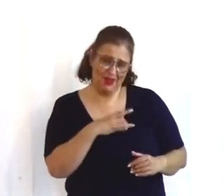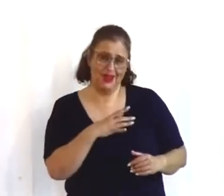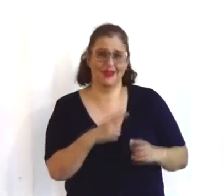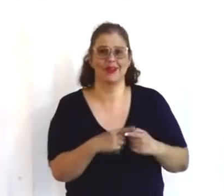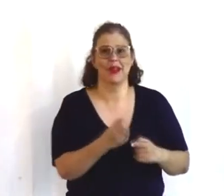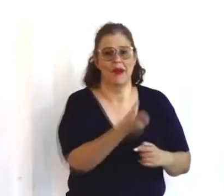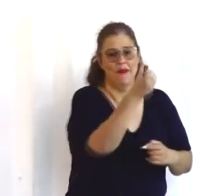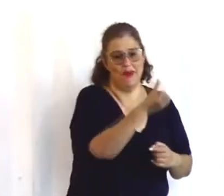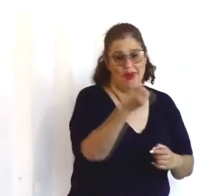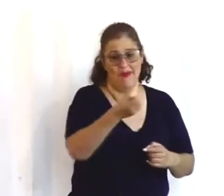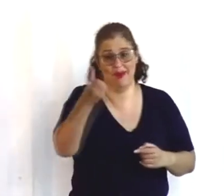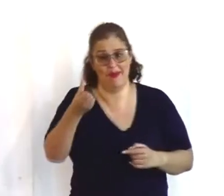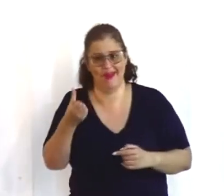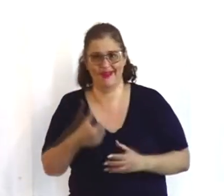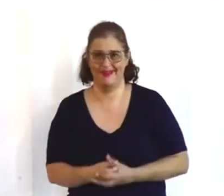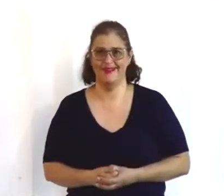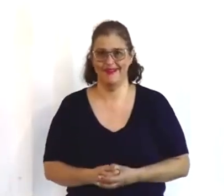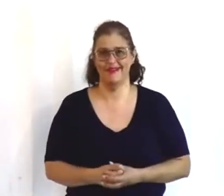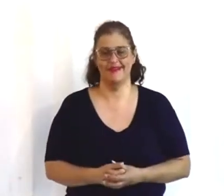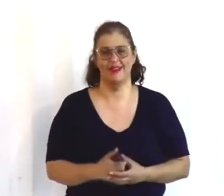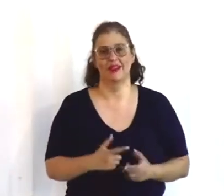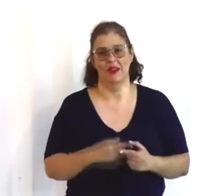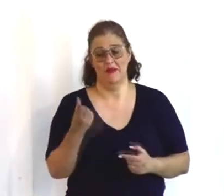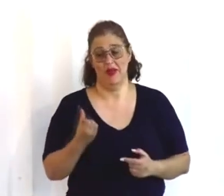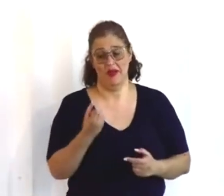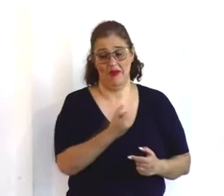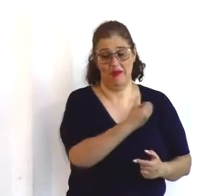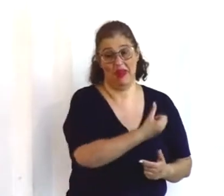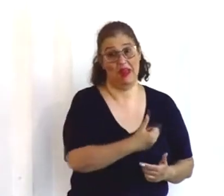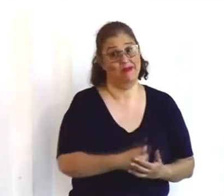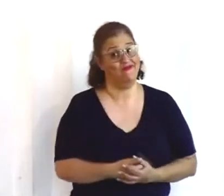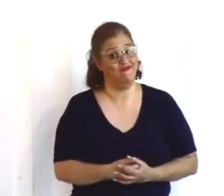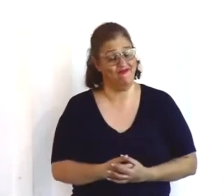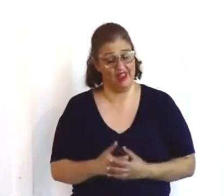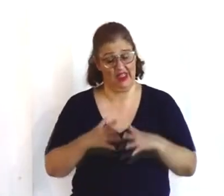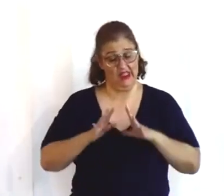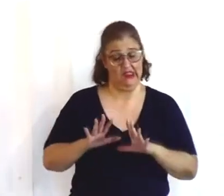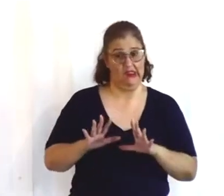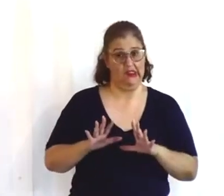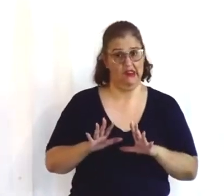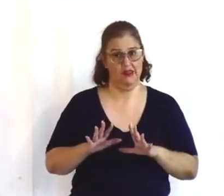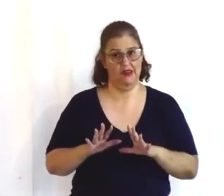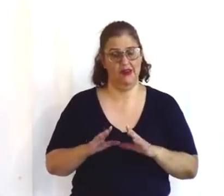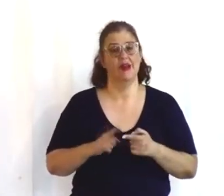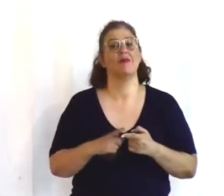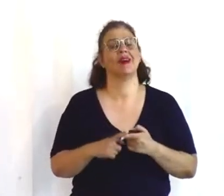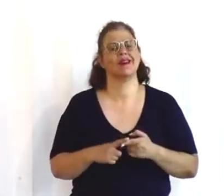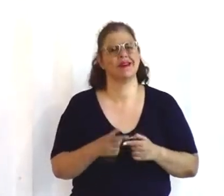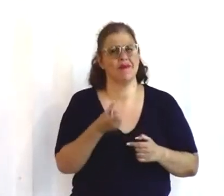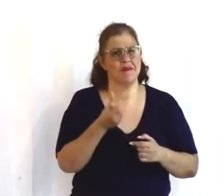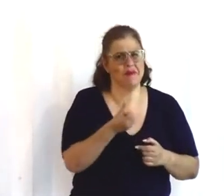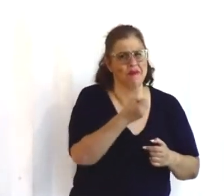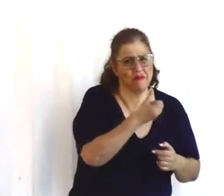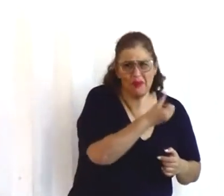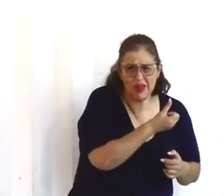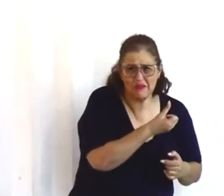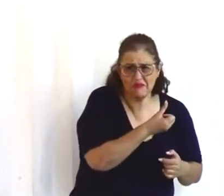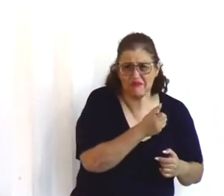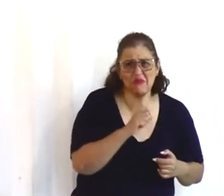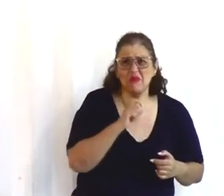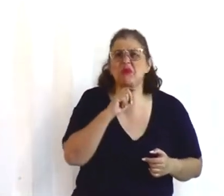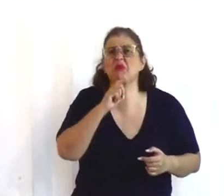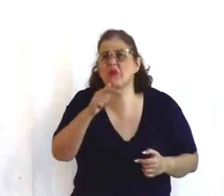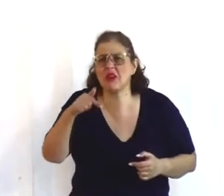calculadora e dá aquela sequência 666? 666 nunca será 7. Ou seja, a besta,